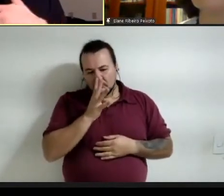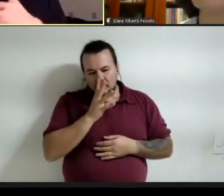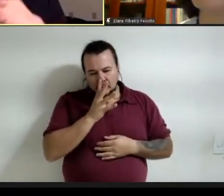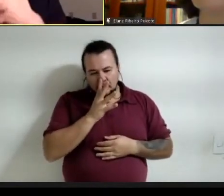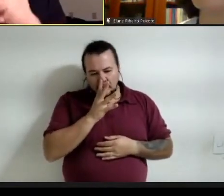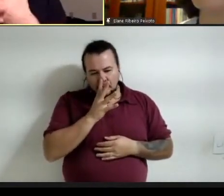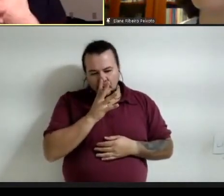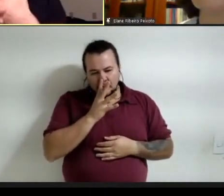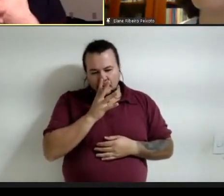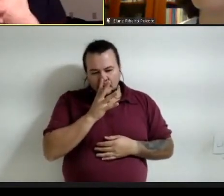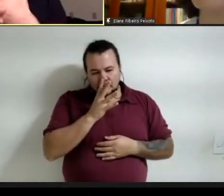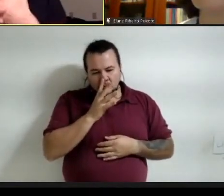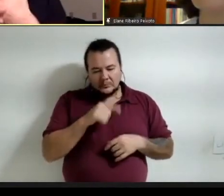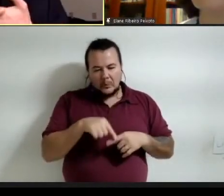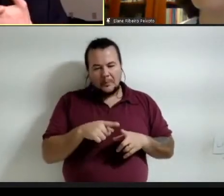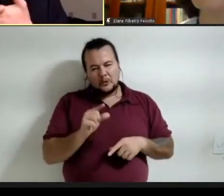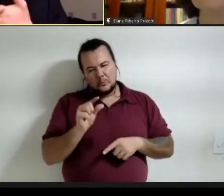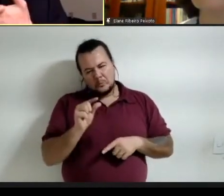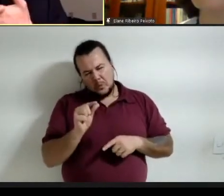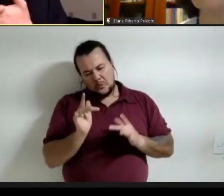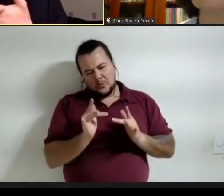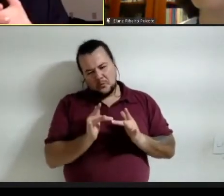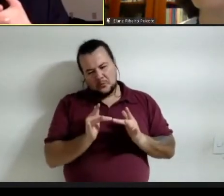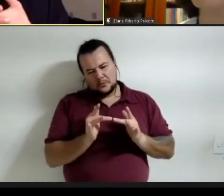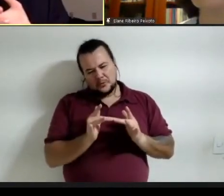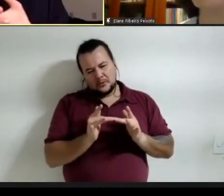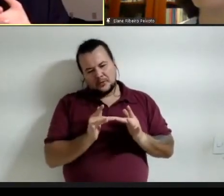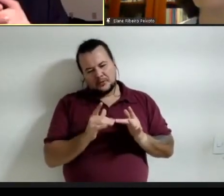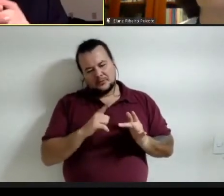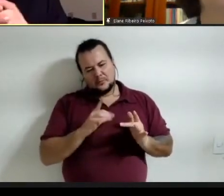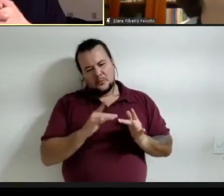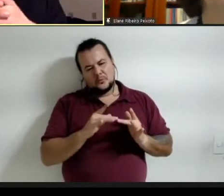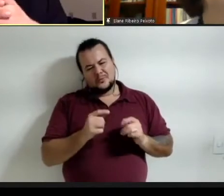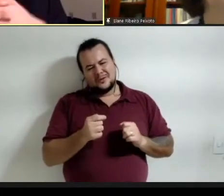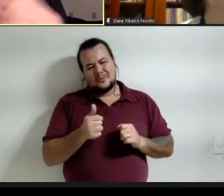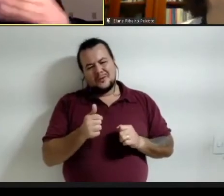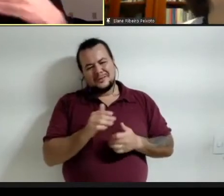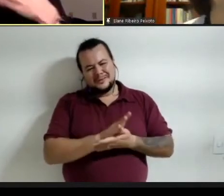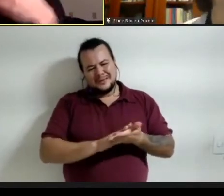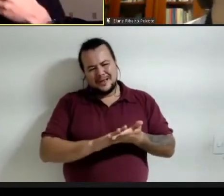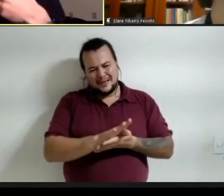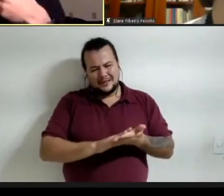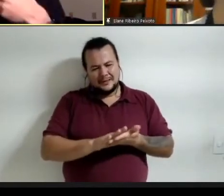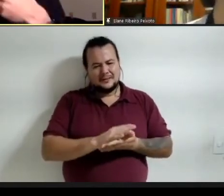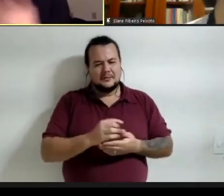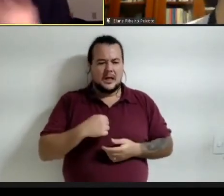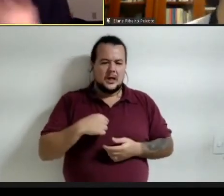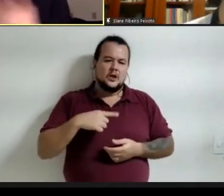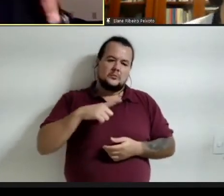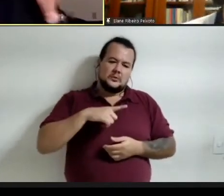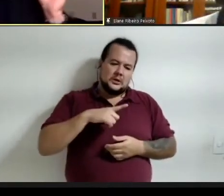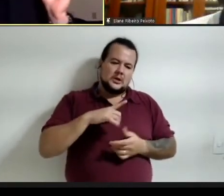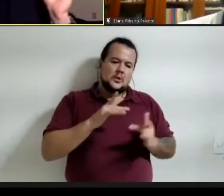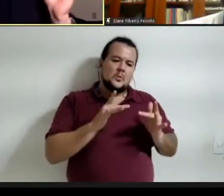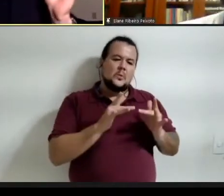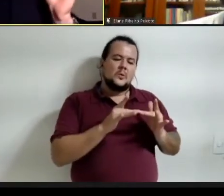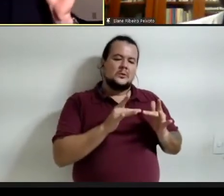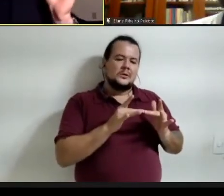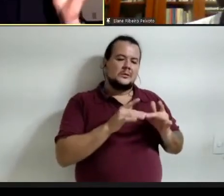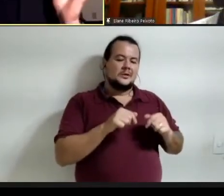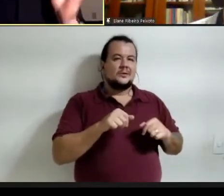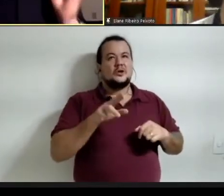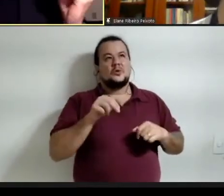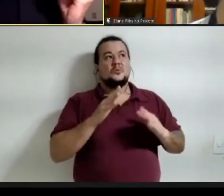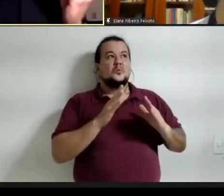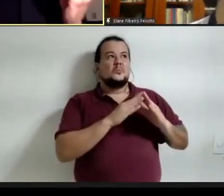apesar de ter pouco contato, nenhum, assim, eu tenho contatos, eu nunca morei numa tribo,